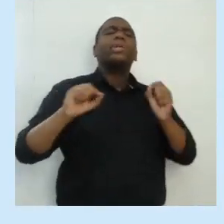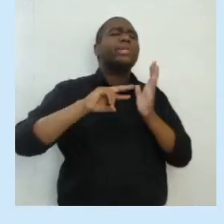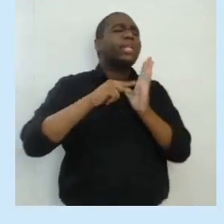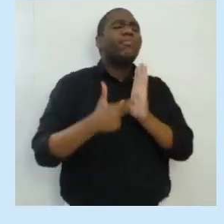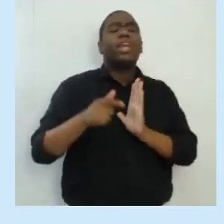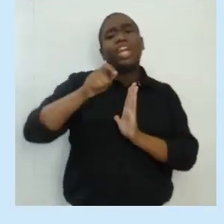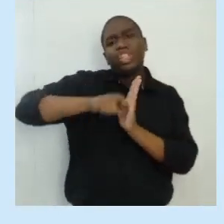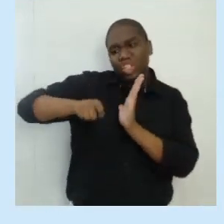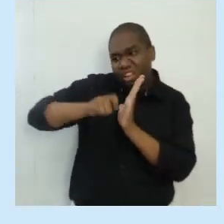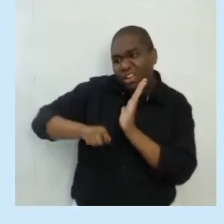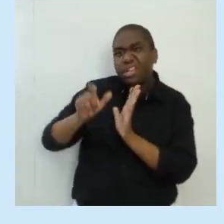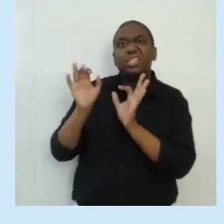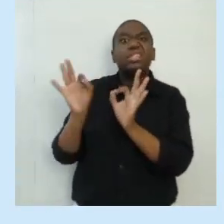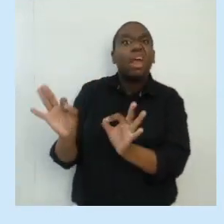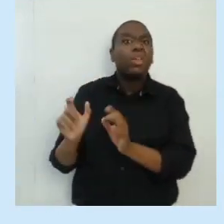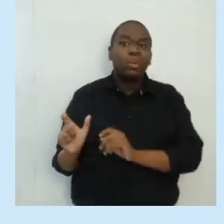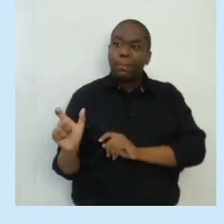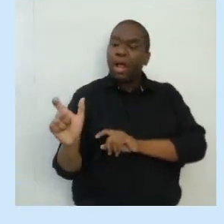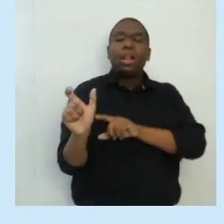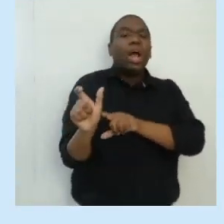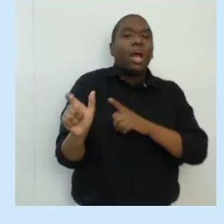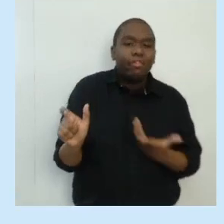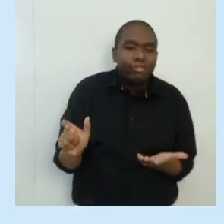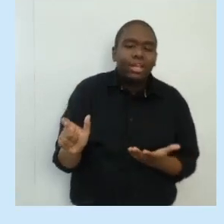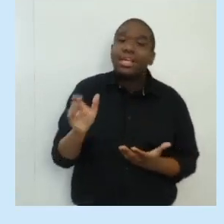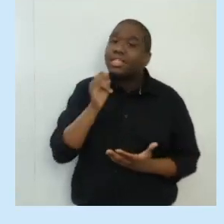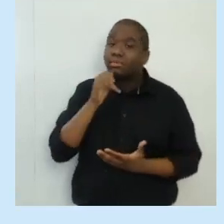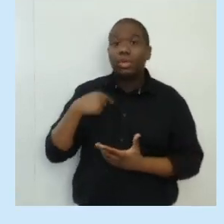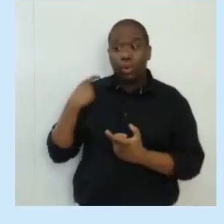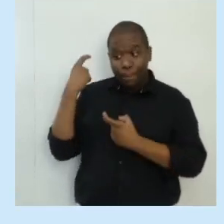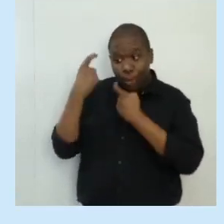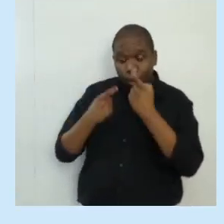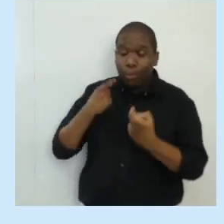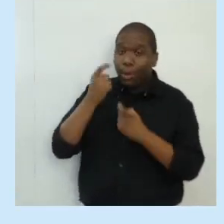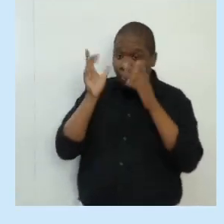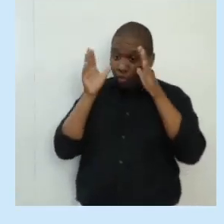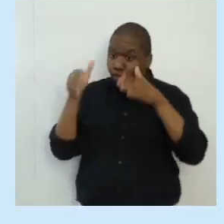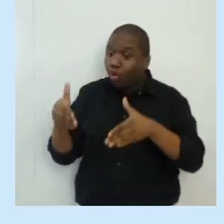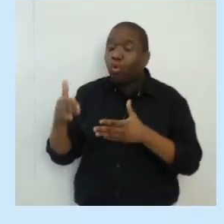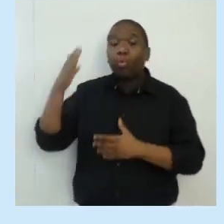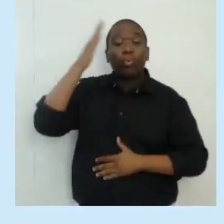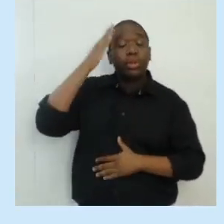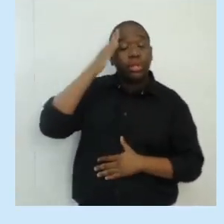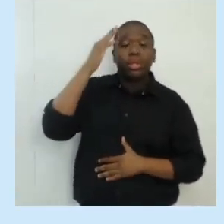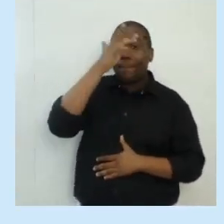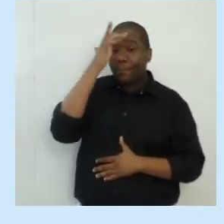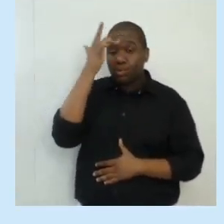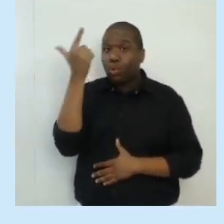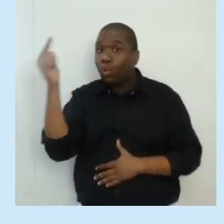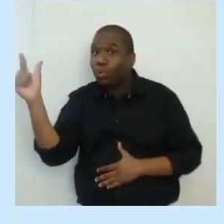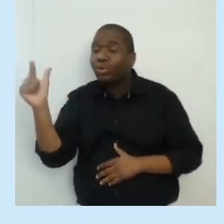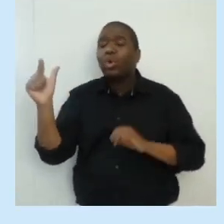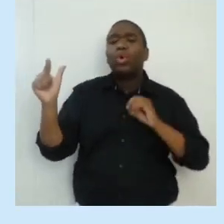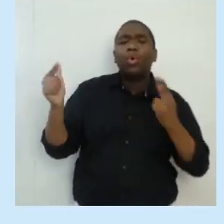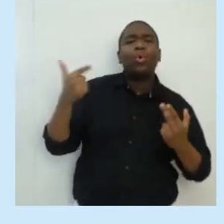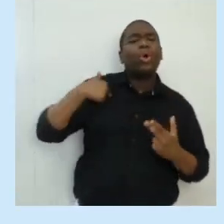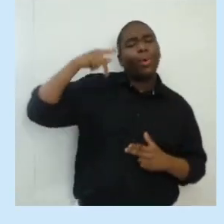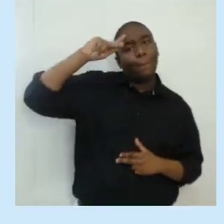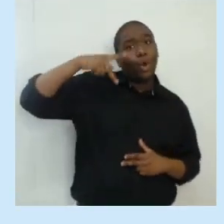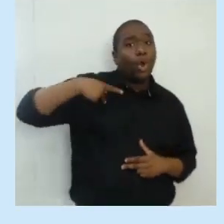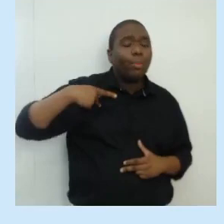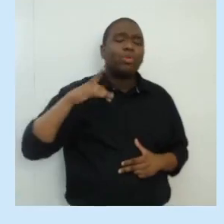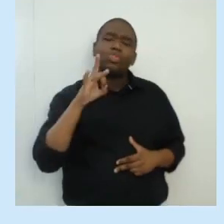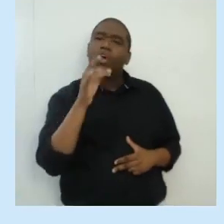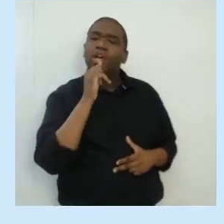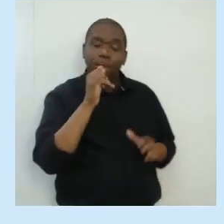correta? É uma escrita em que eu me preocupo com a compreensão do outro ou que eu me detenho